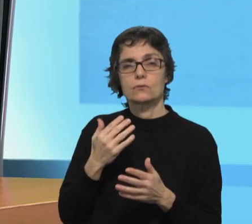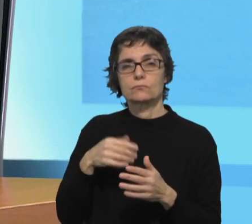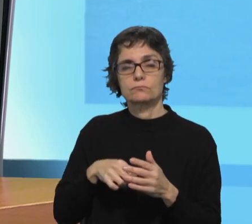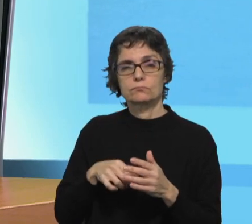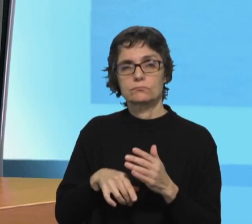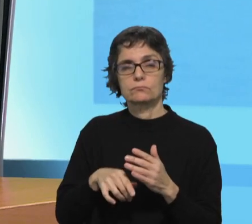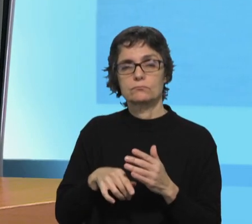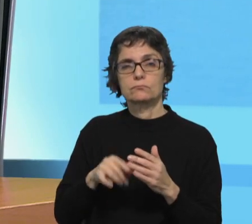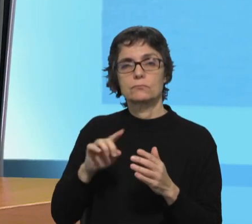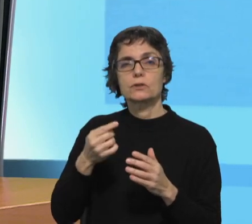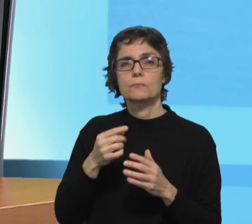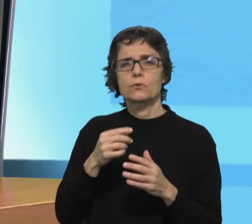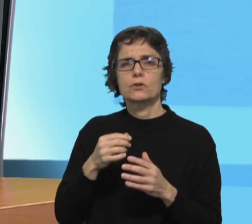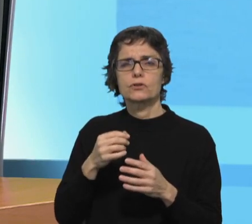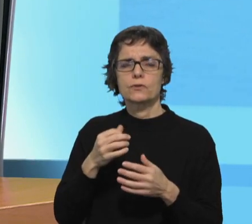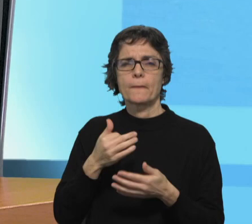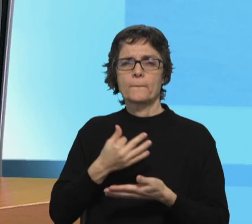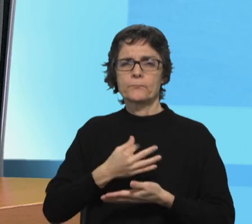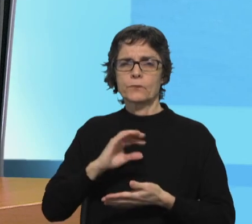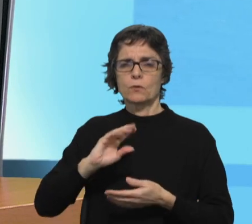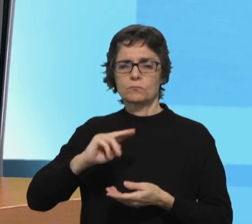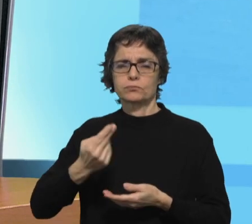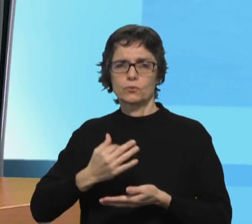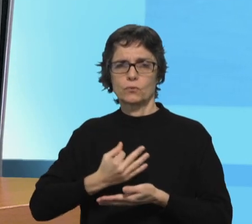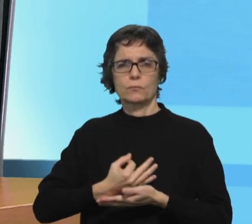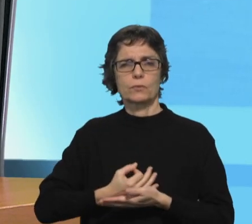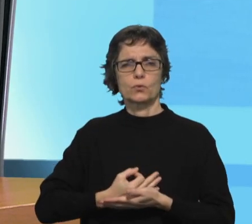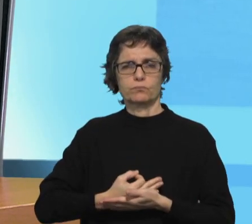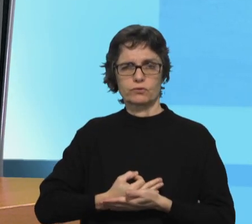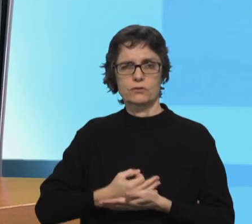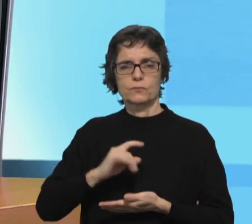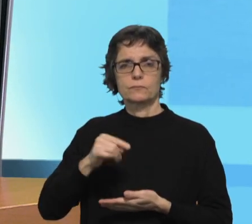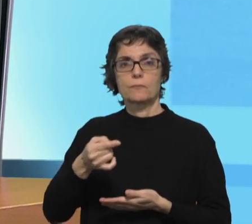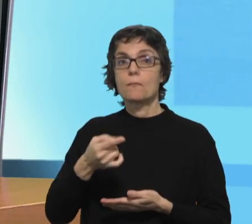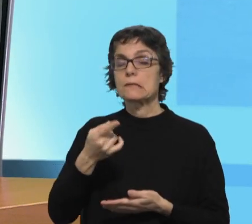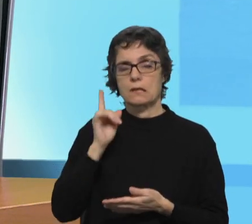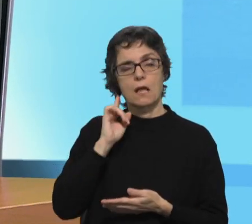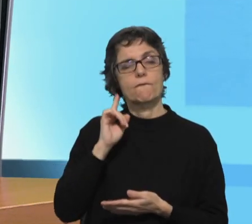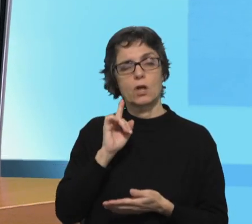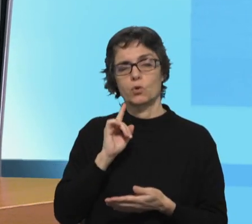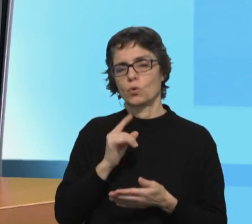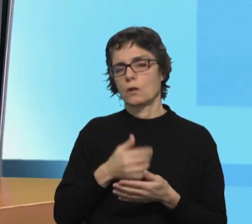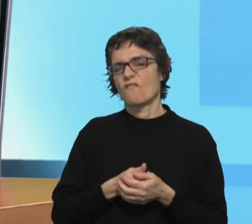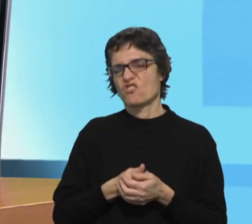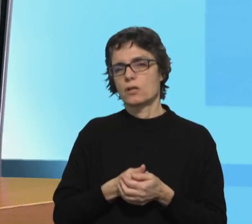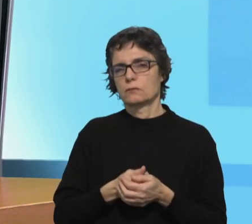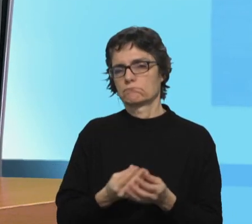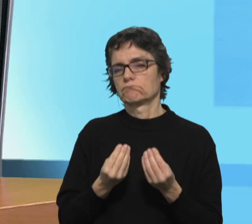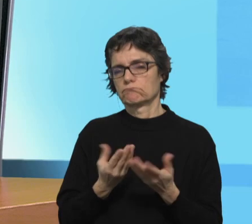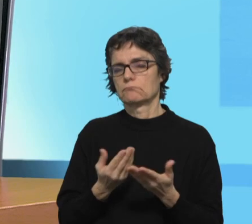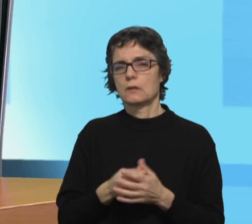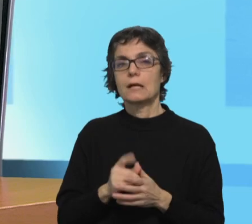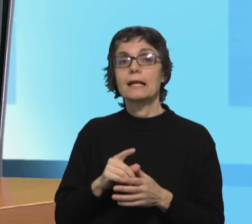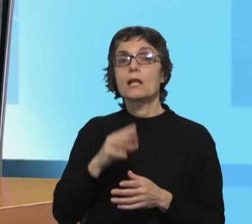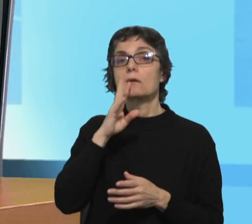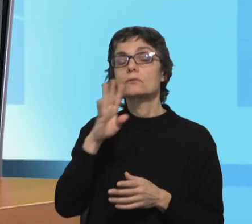50, 60 anos, tornou-se budista, mas no fundo, ele vivia a grandes valores do Evangelho. Um grande poeta. Ele fez uma música,